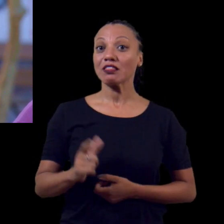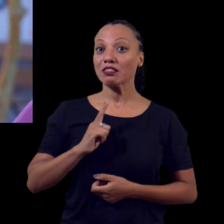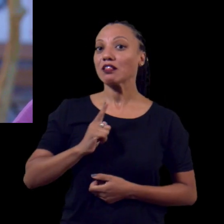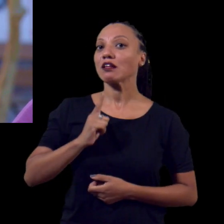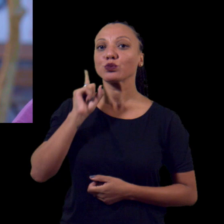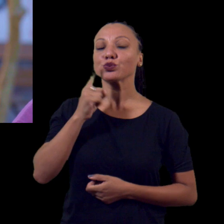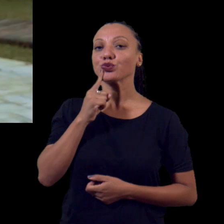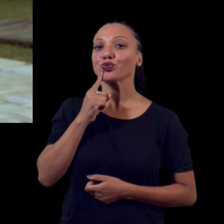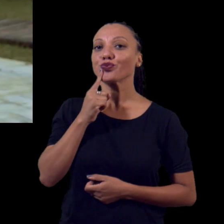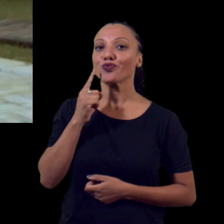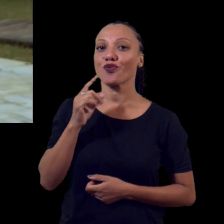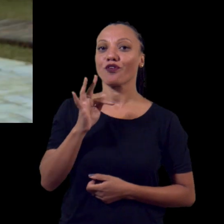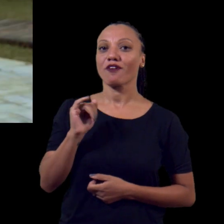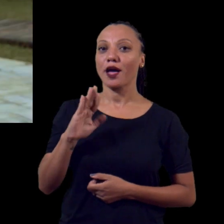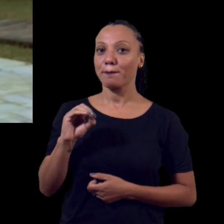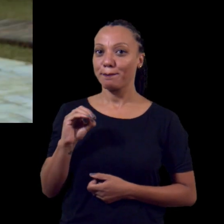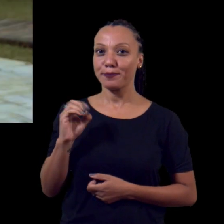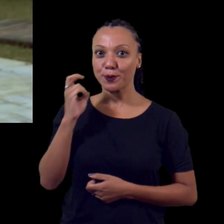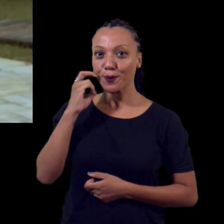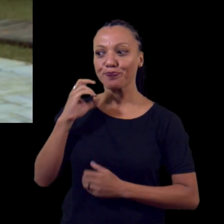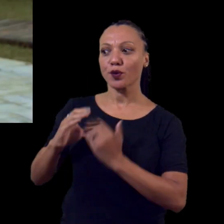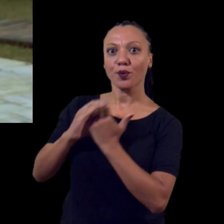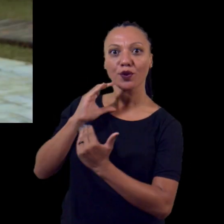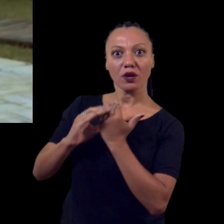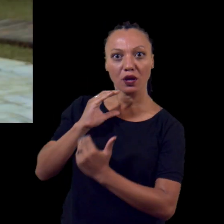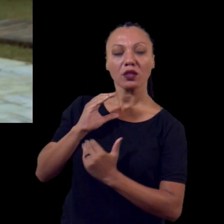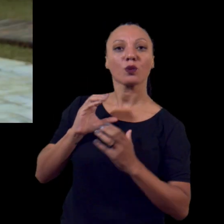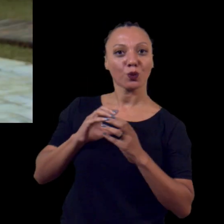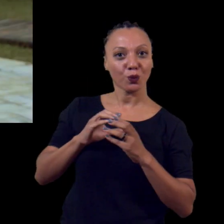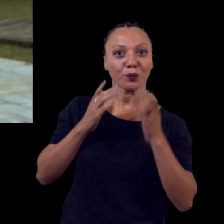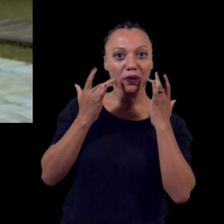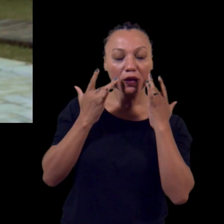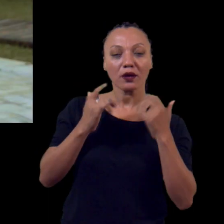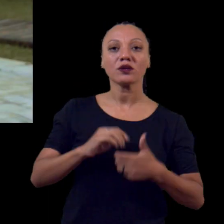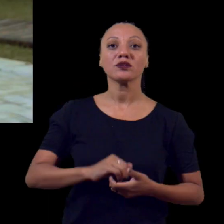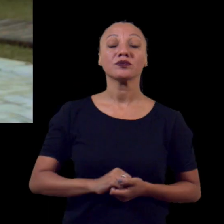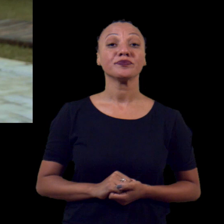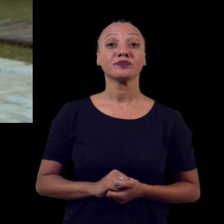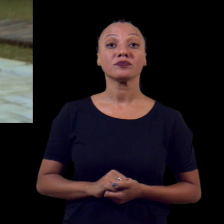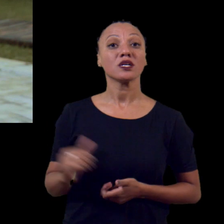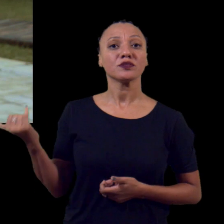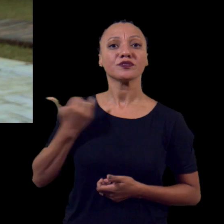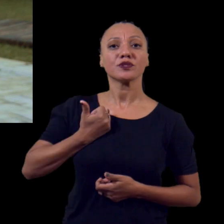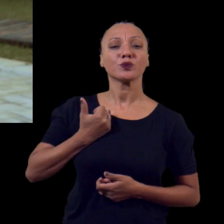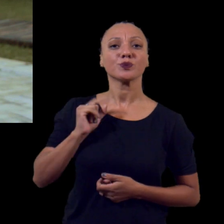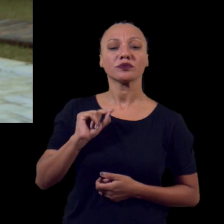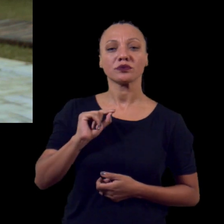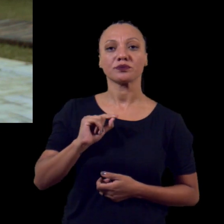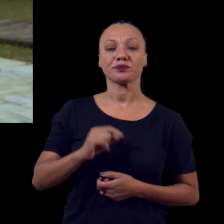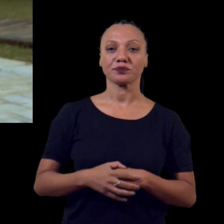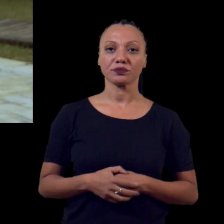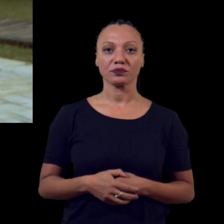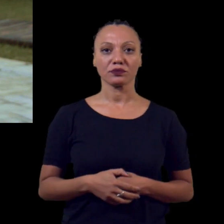orientadores, digamos assim, Fábio virou para mim e falou assim: você senta, junta surdos e cegos